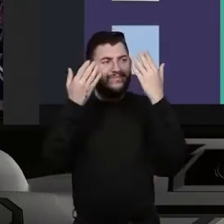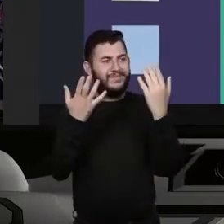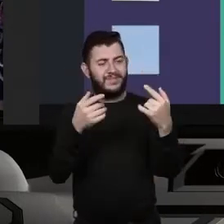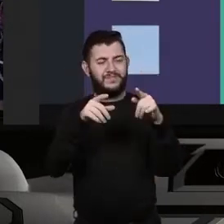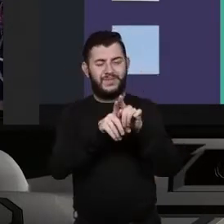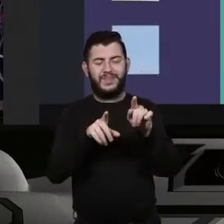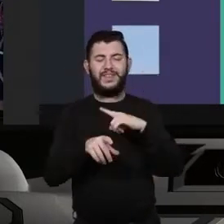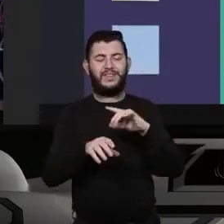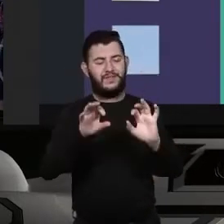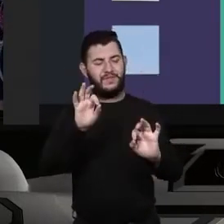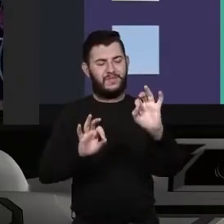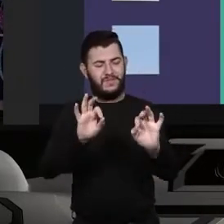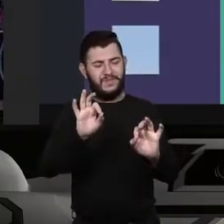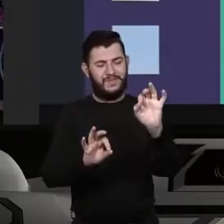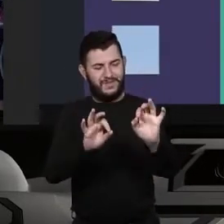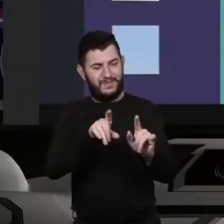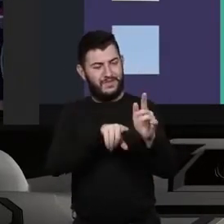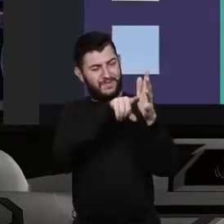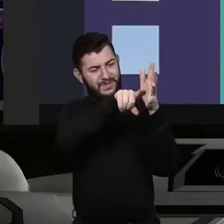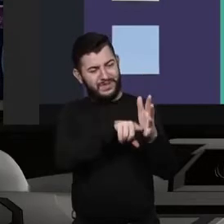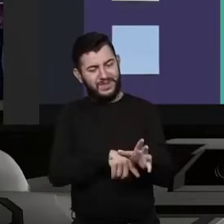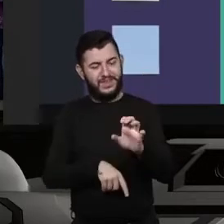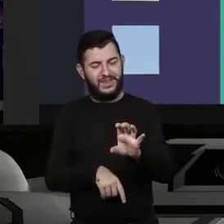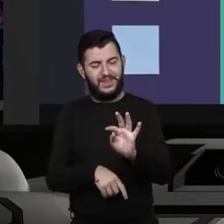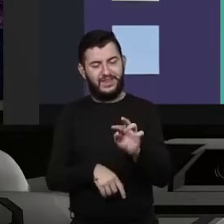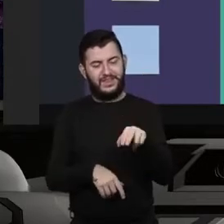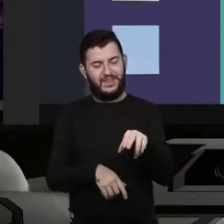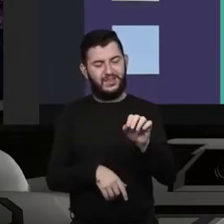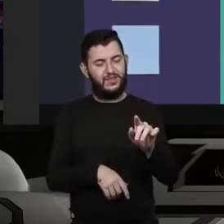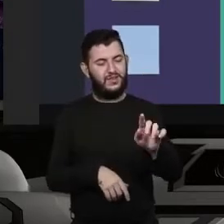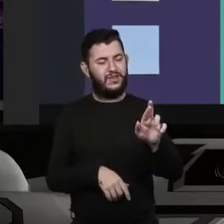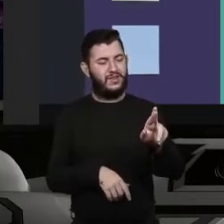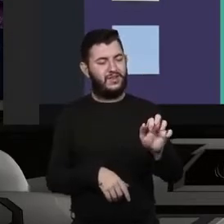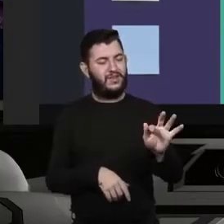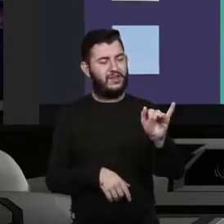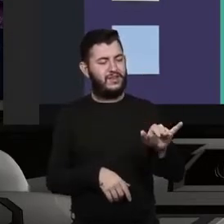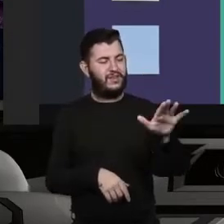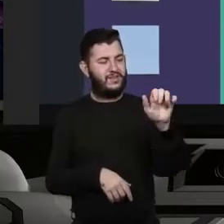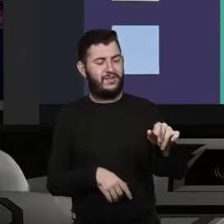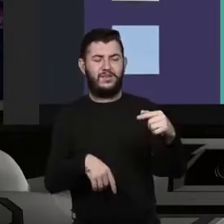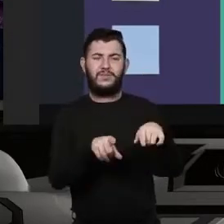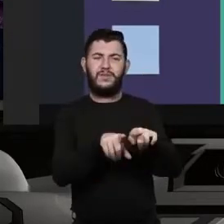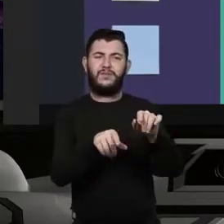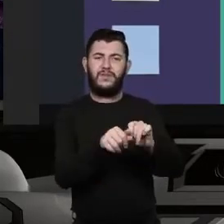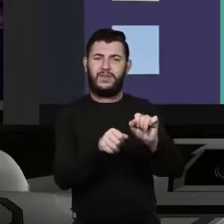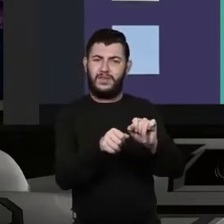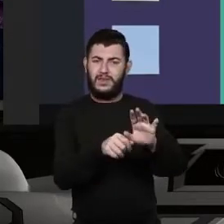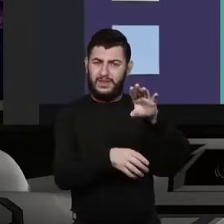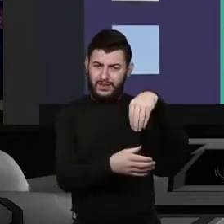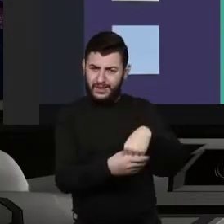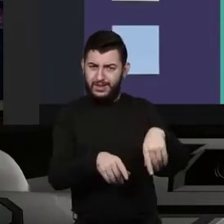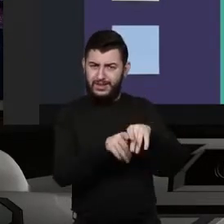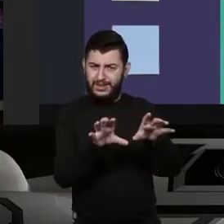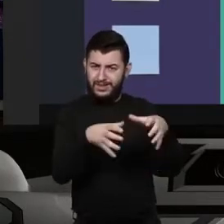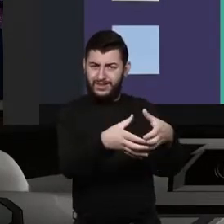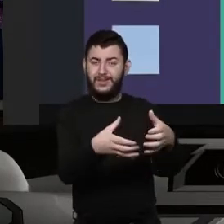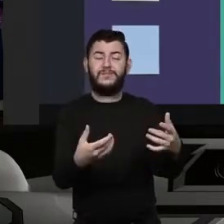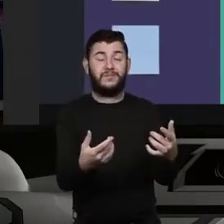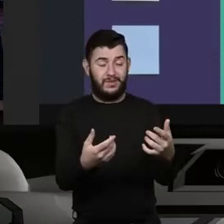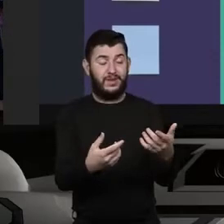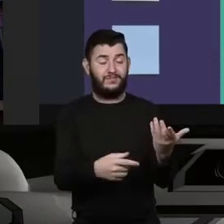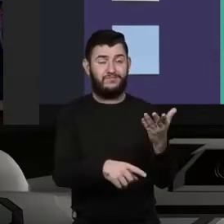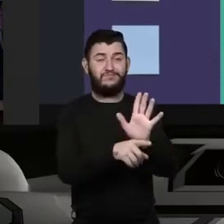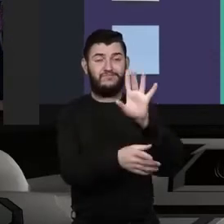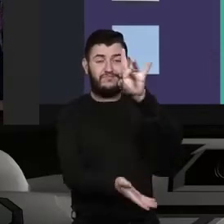entrevista etnográfica e o fazer etnográfico dentro do grupo contribuiu bastante. E o download de todas essas funções, né, de todas